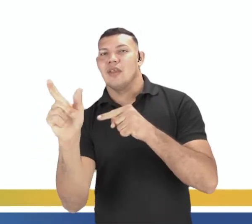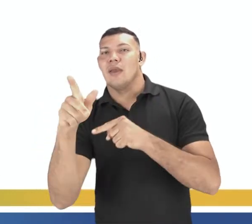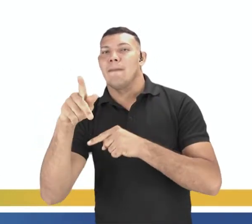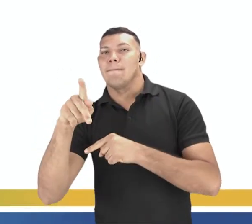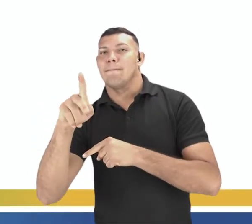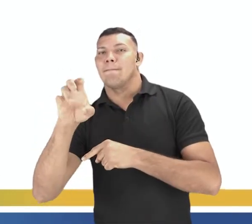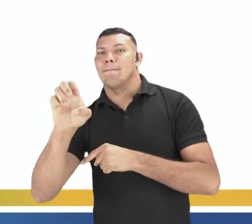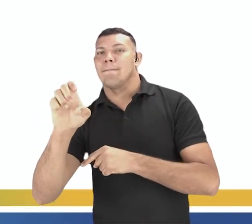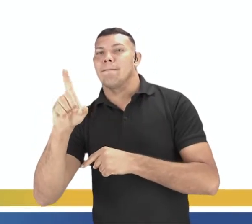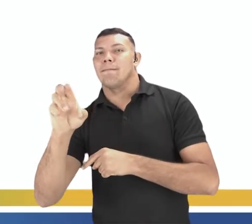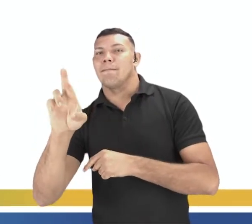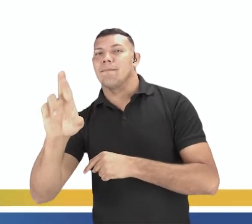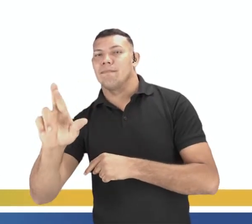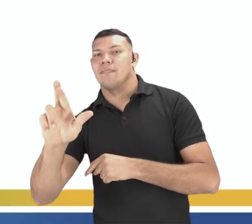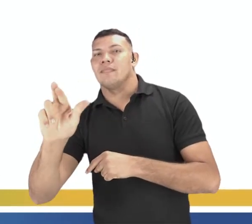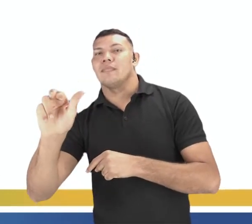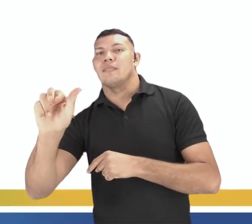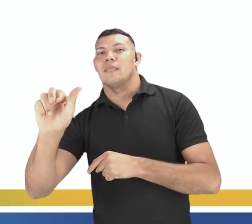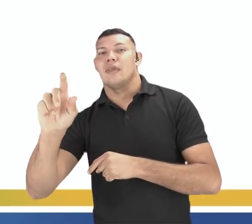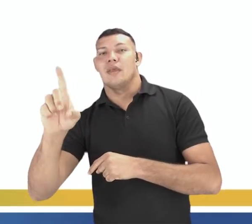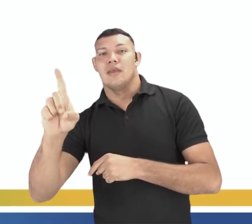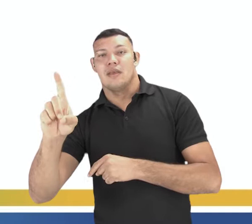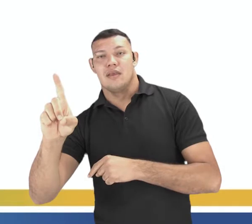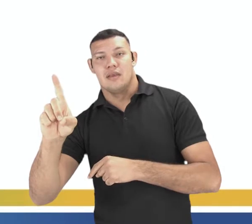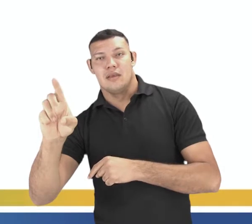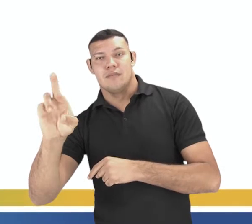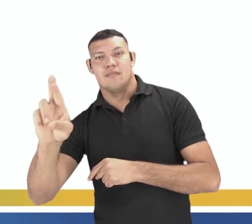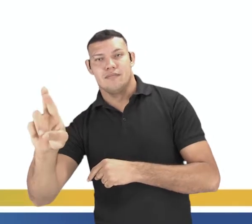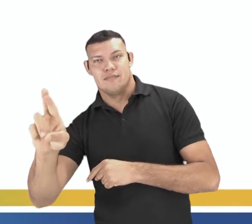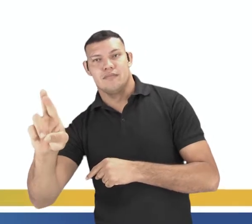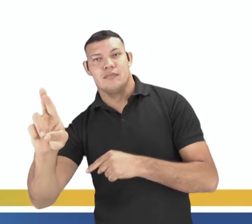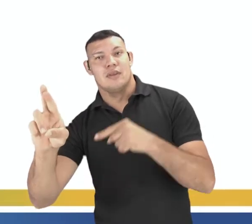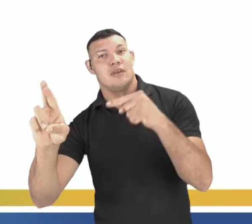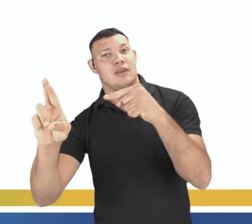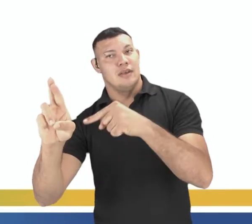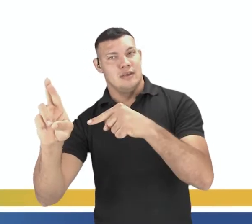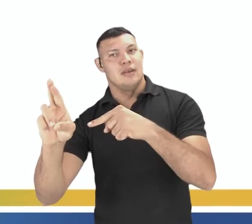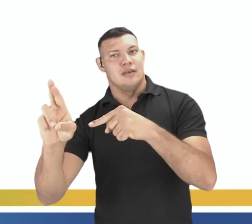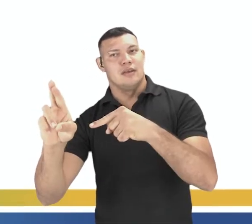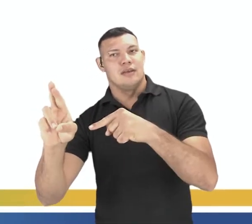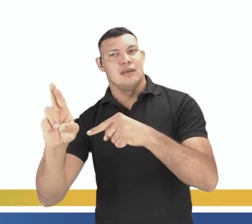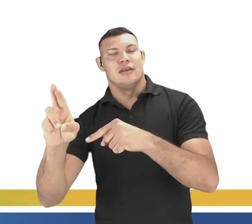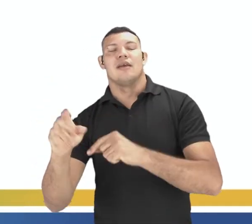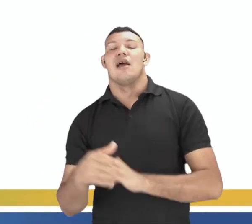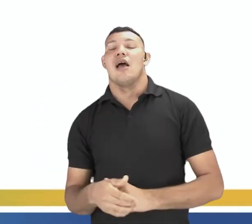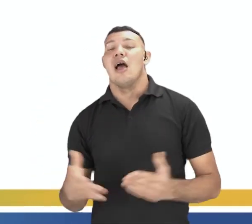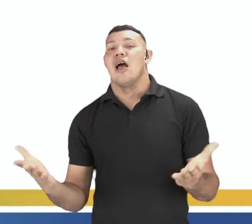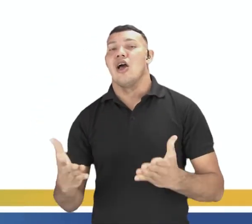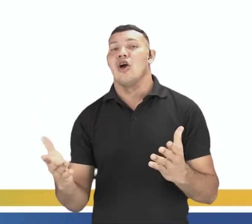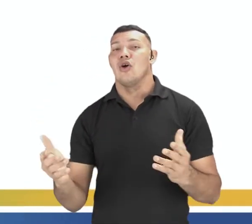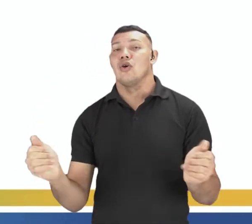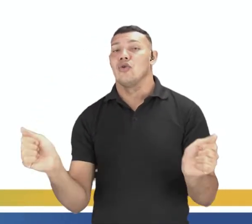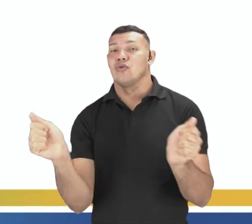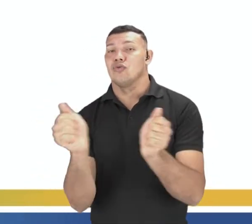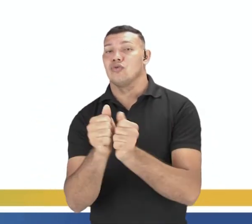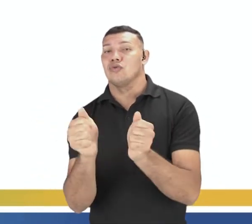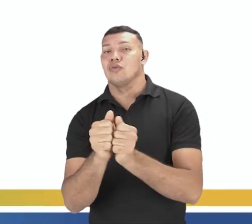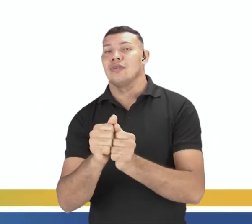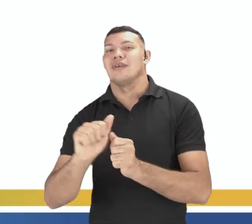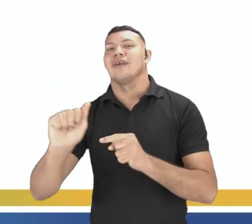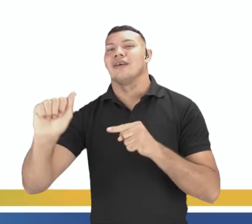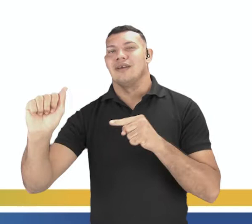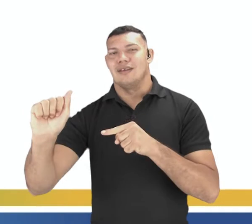A é o que chamamos de vogal temática, para formar a palavra pedra, né? Assim como poderia